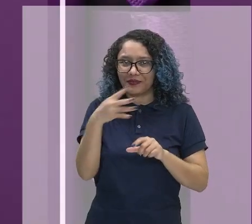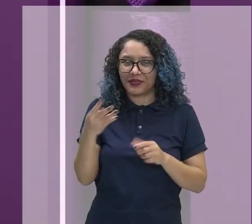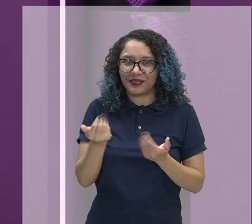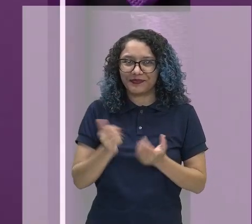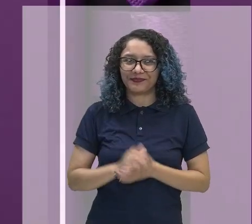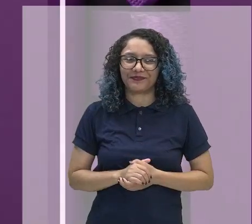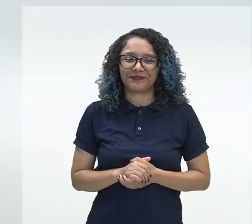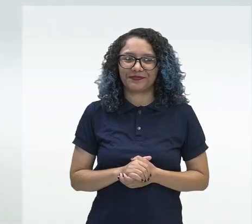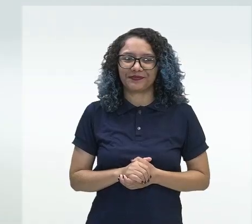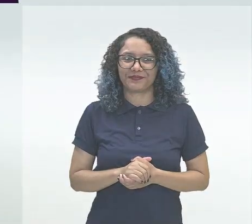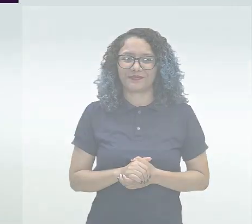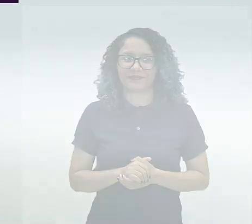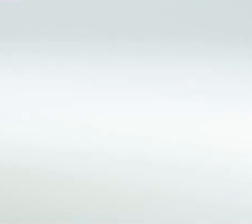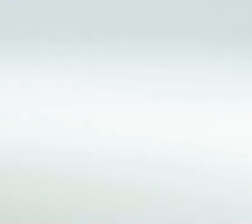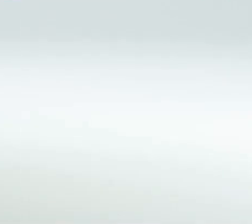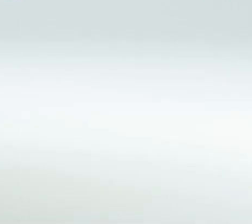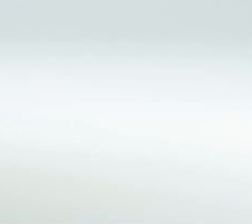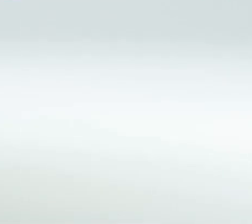tabelas.